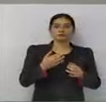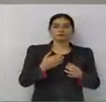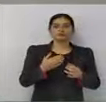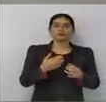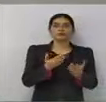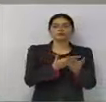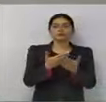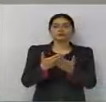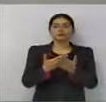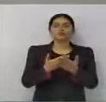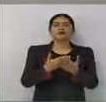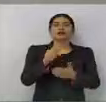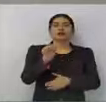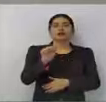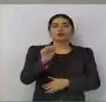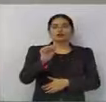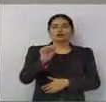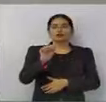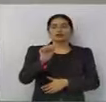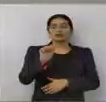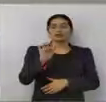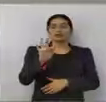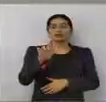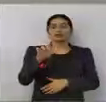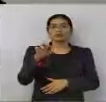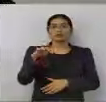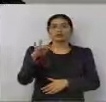Posso ler uma do público?